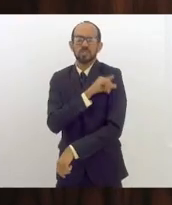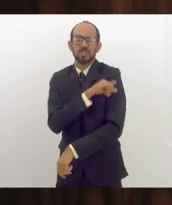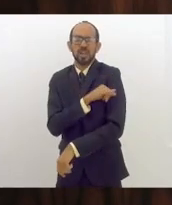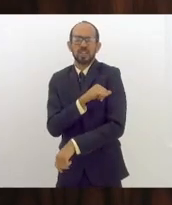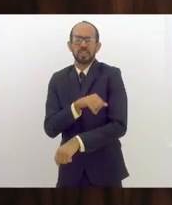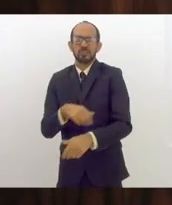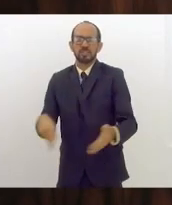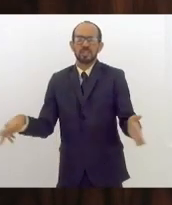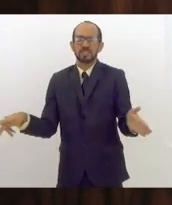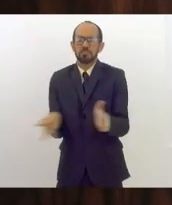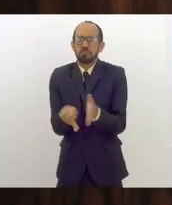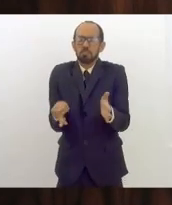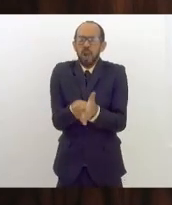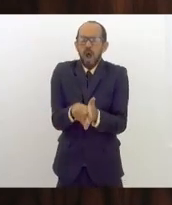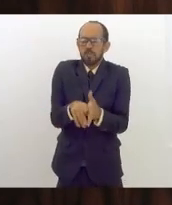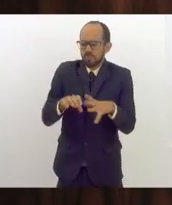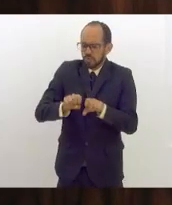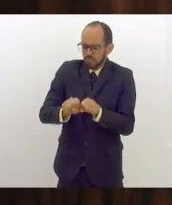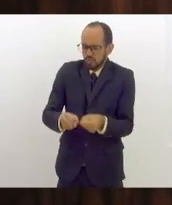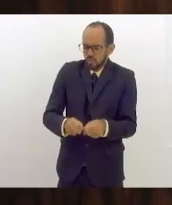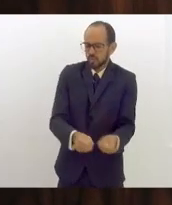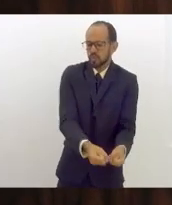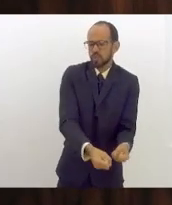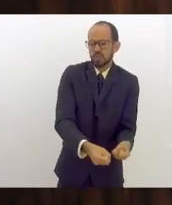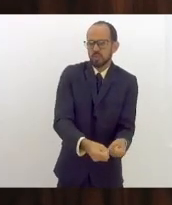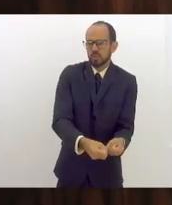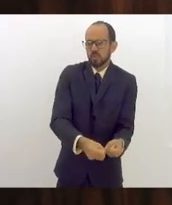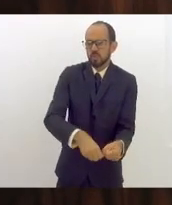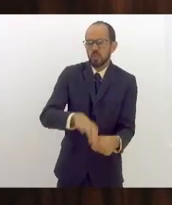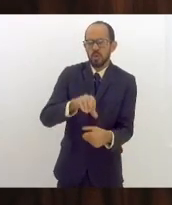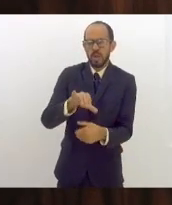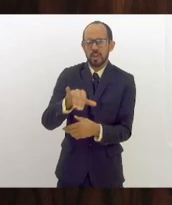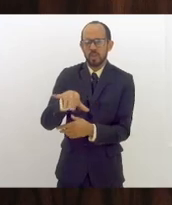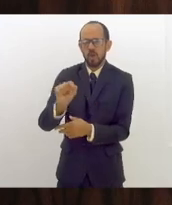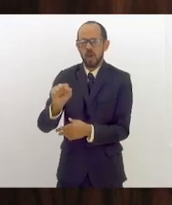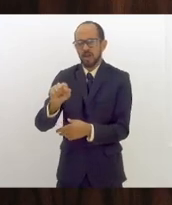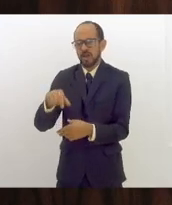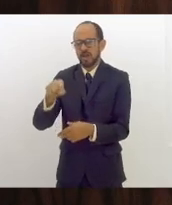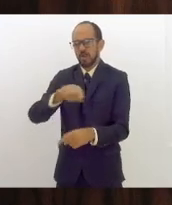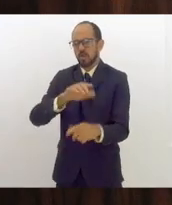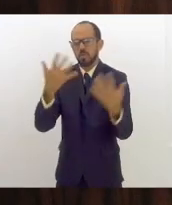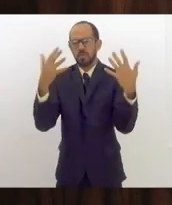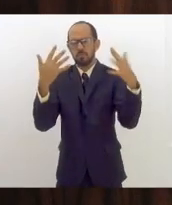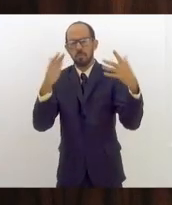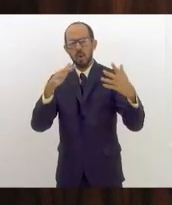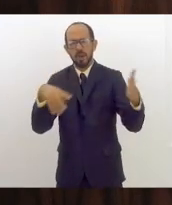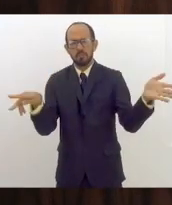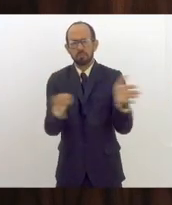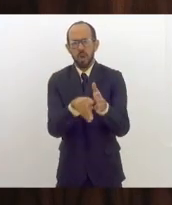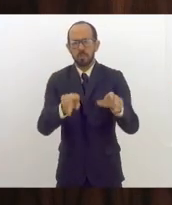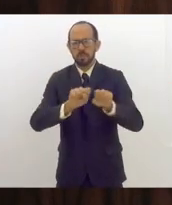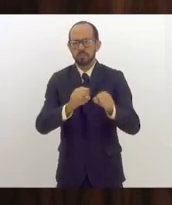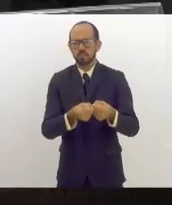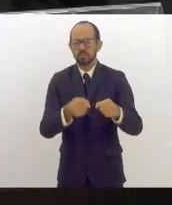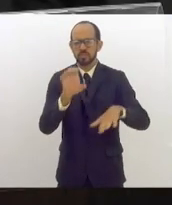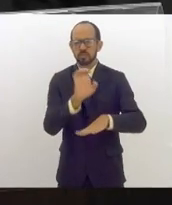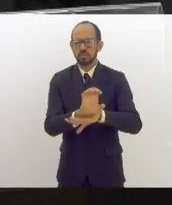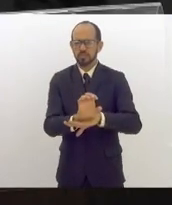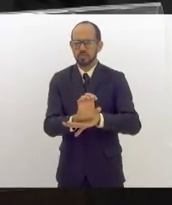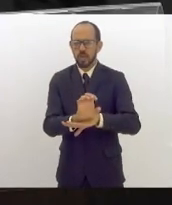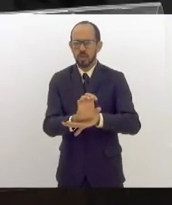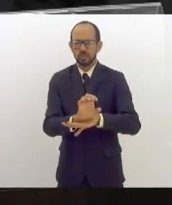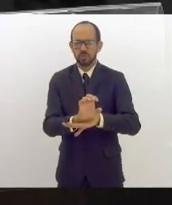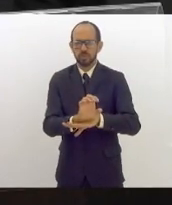na sua autofagia o carioca e o Fluminense comemora a própria autofagia do seu estado e eu fui testemunha